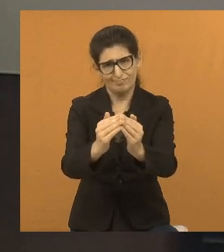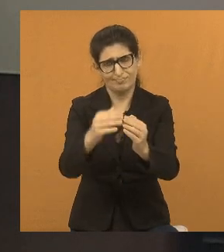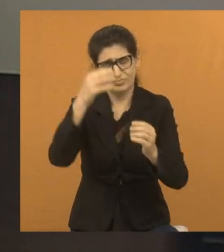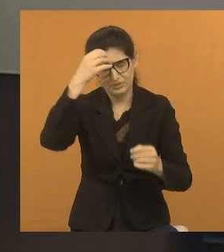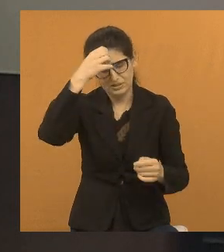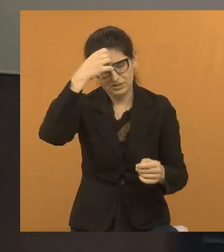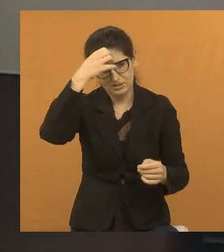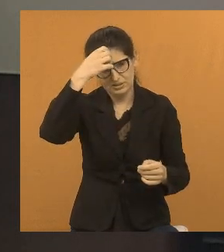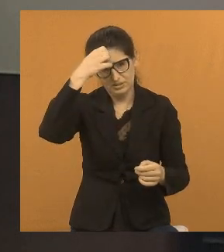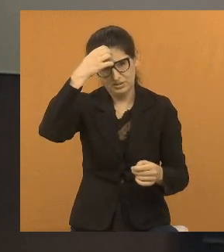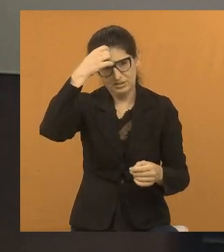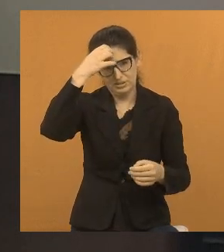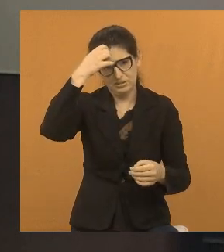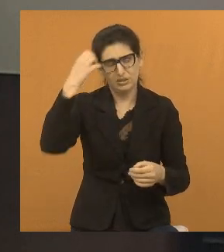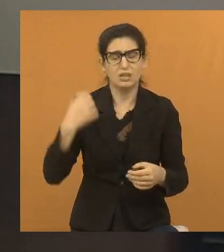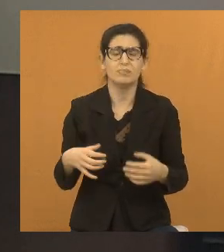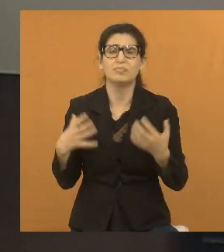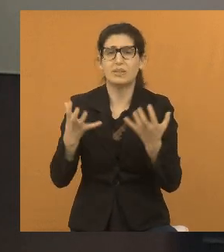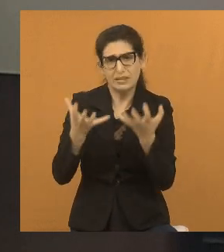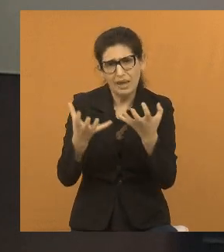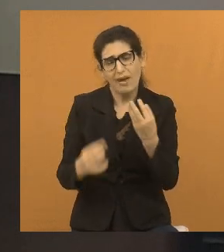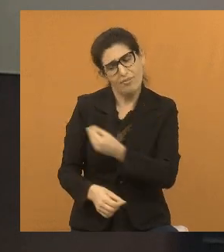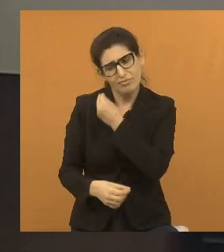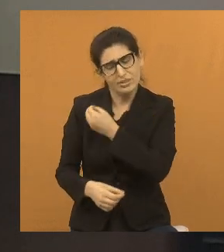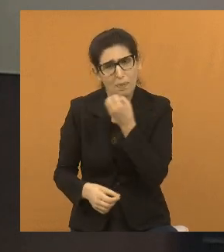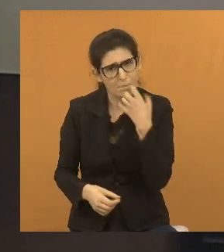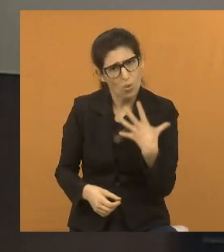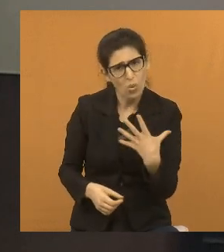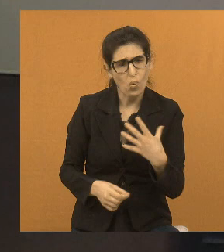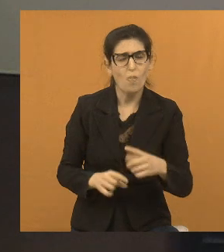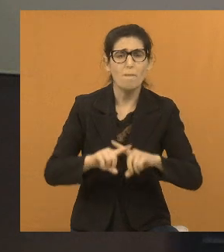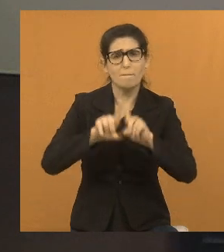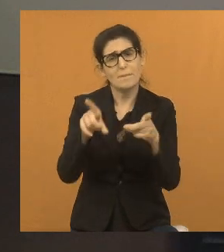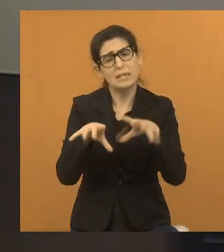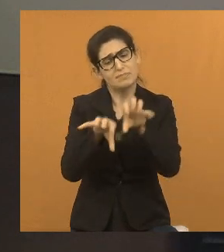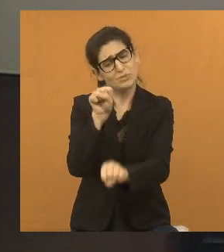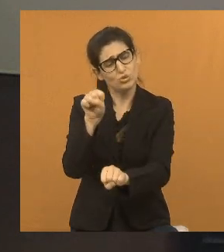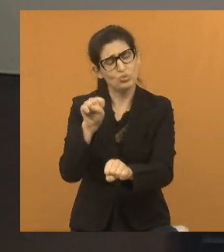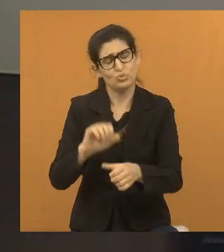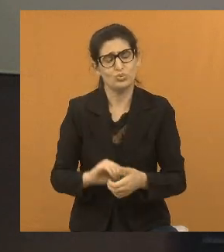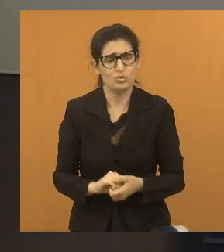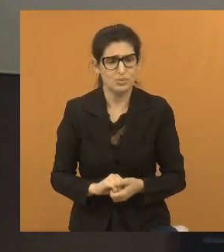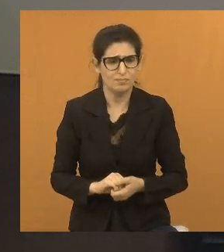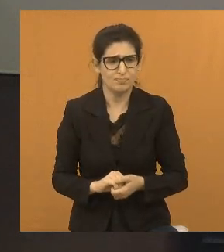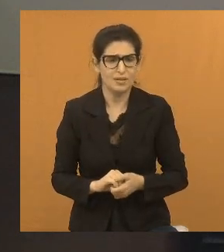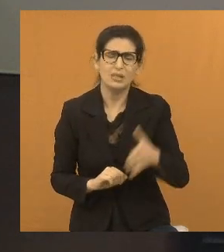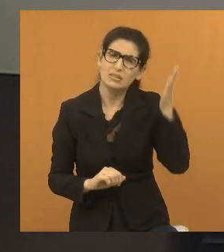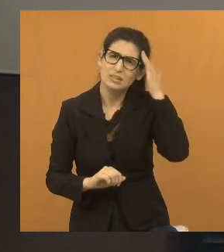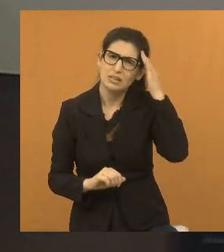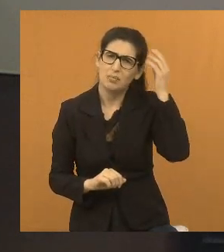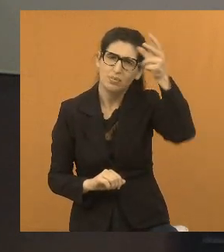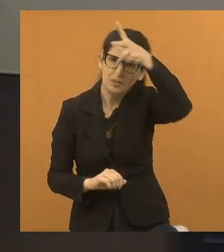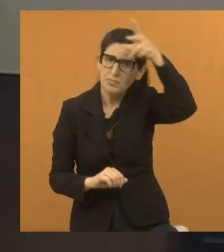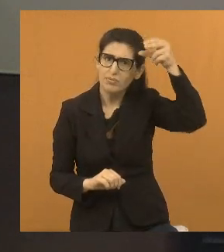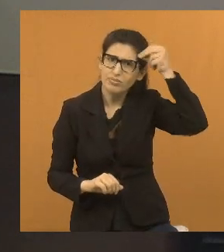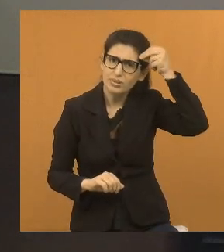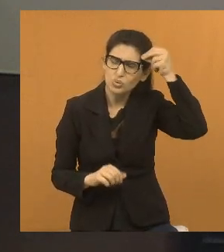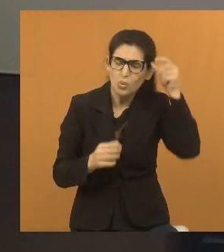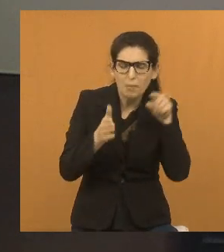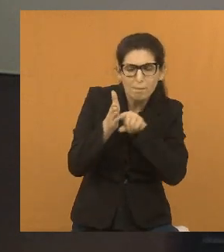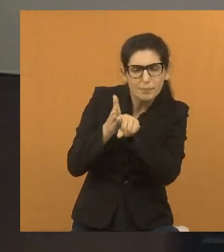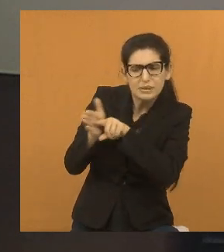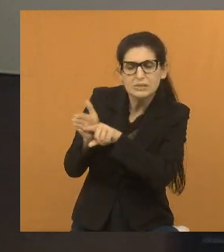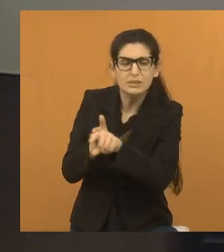descansar, ter qualidade de vida, e isso vem sendo prejudicado. Soube aqui na prefeitura, através de pesquisa que eu fiz aqui,